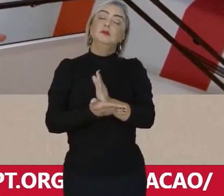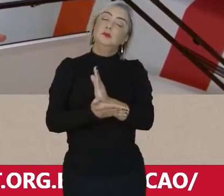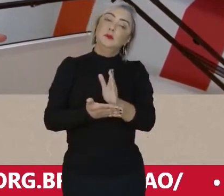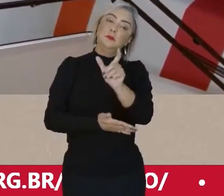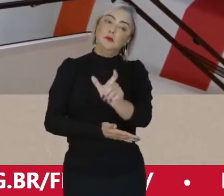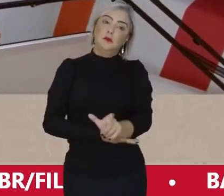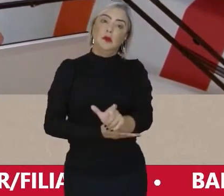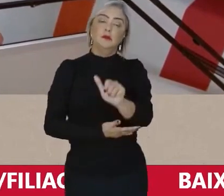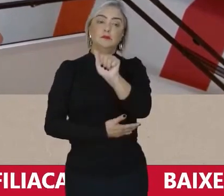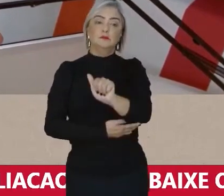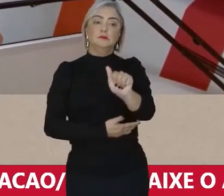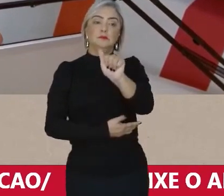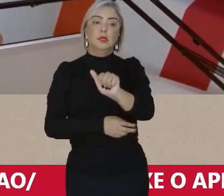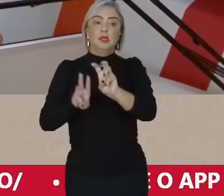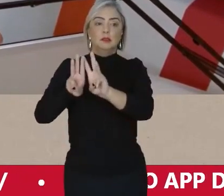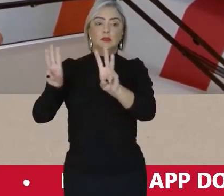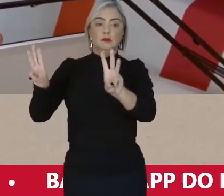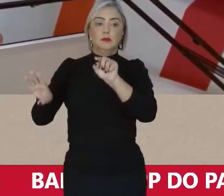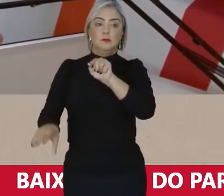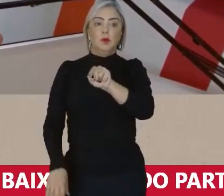maneira com a associação, que é o